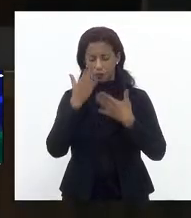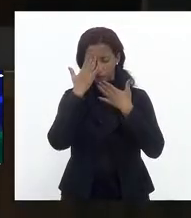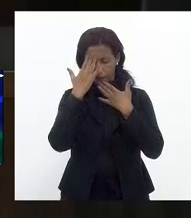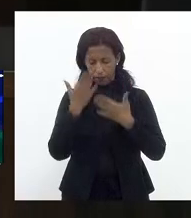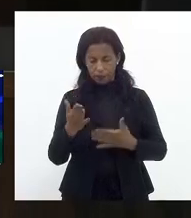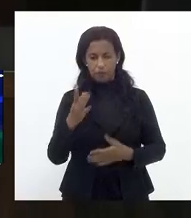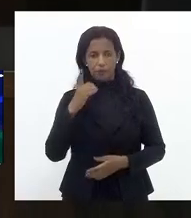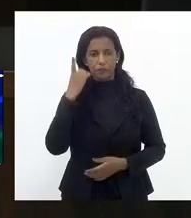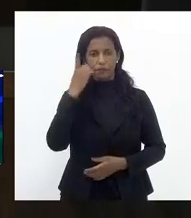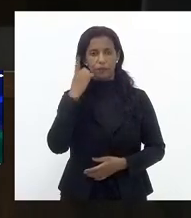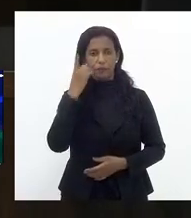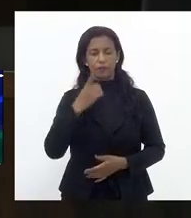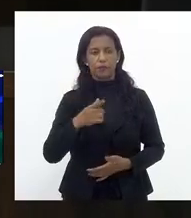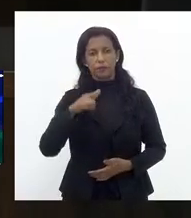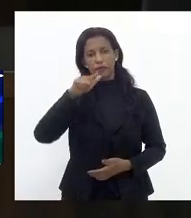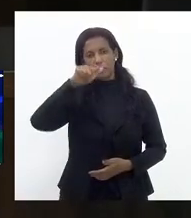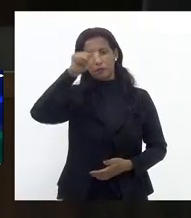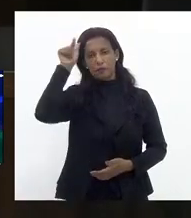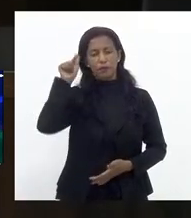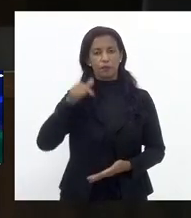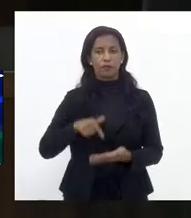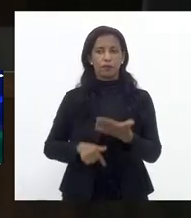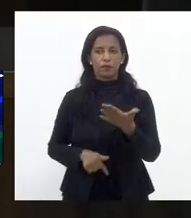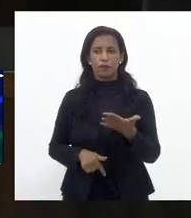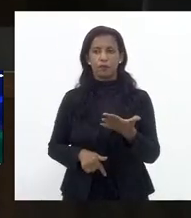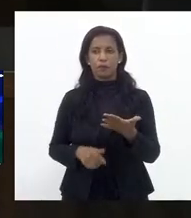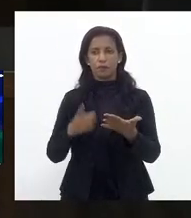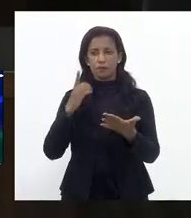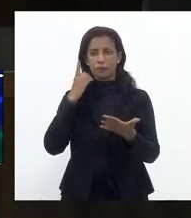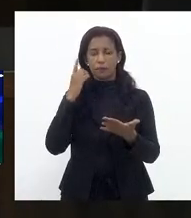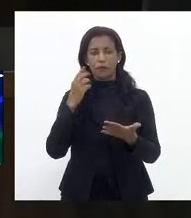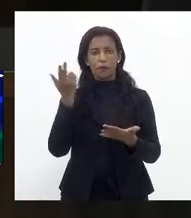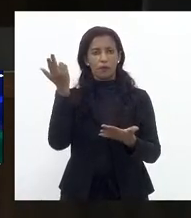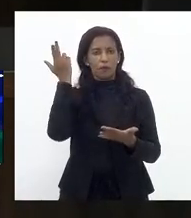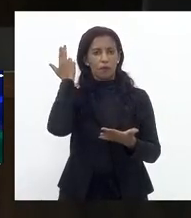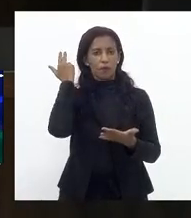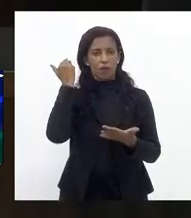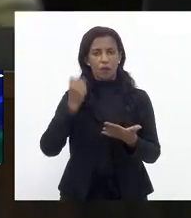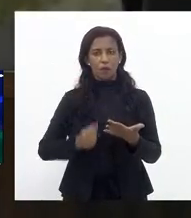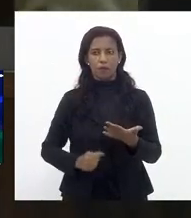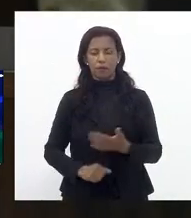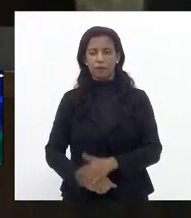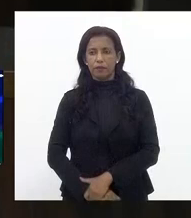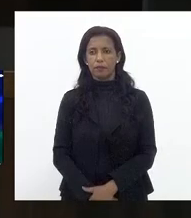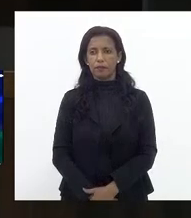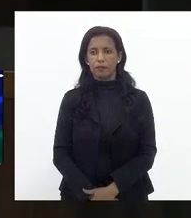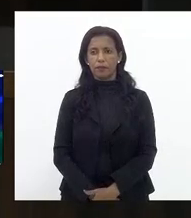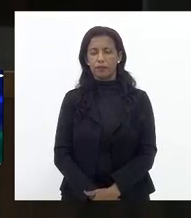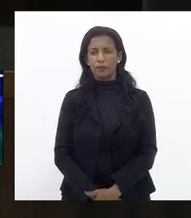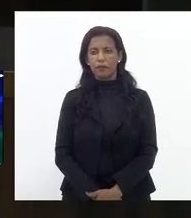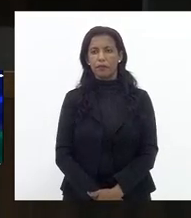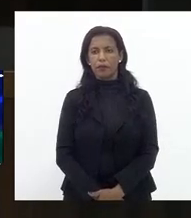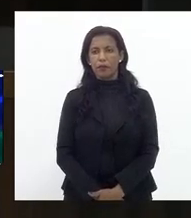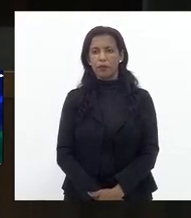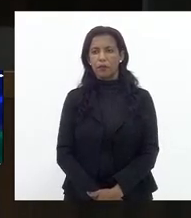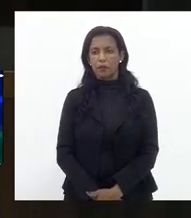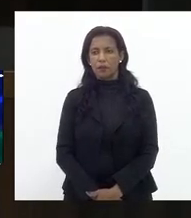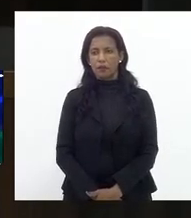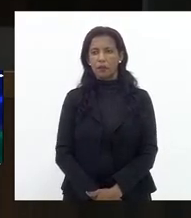Agradecendo ao deputado Luiz Paulo, passo a palavra ao deputado Eliomar Coelho. Deputado Eliomar